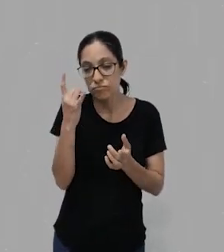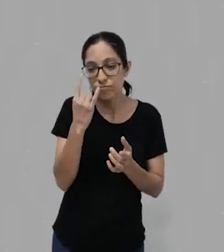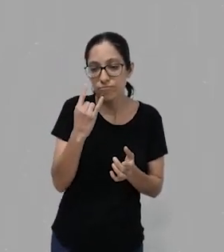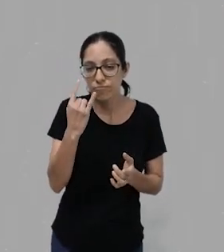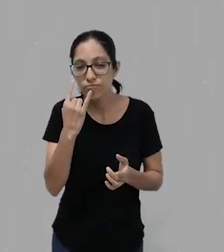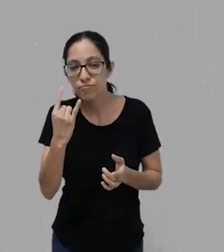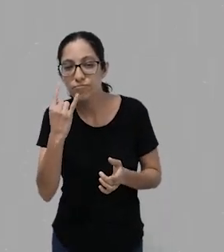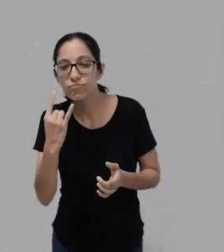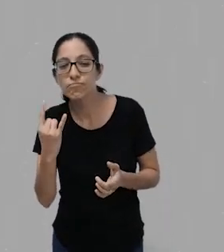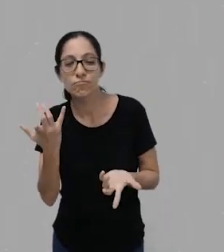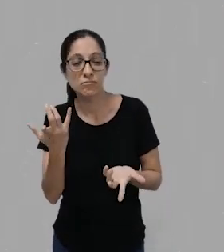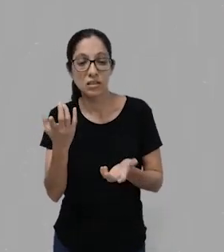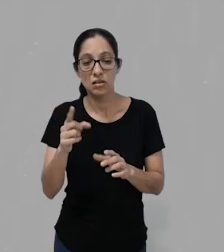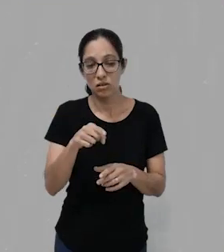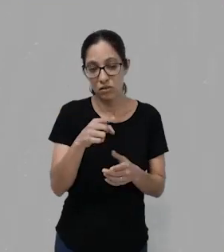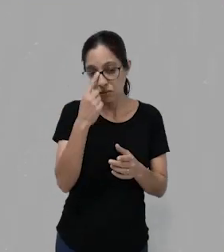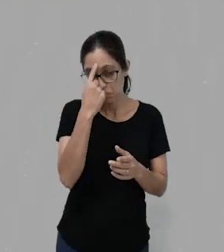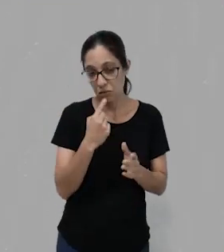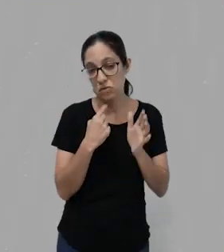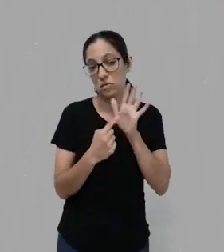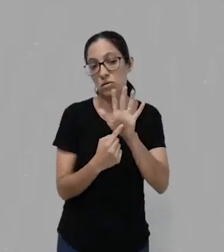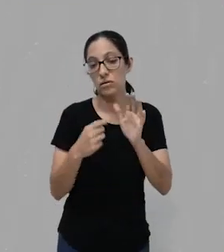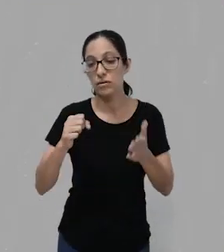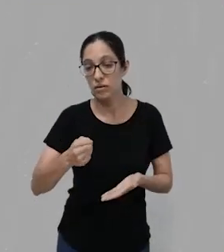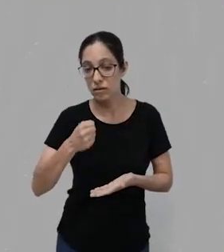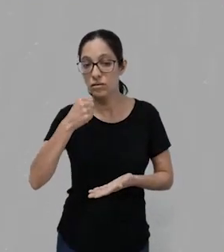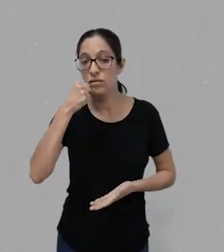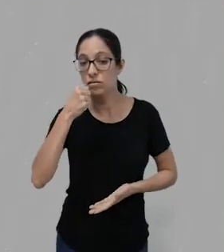ó, a cervejinha e o cigarro.